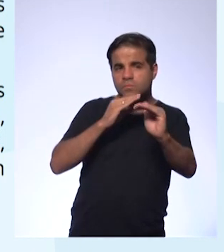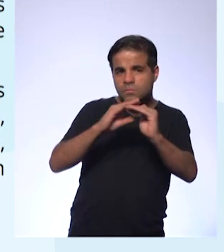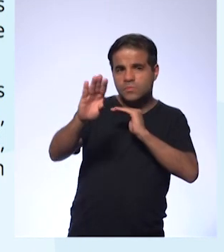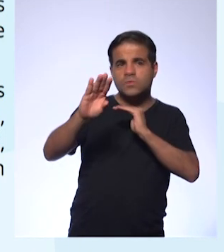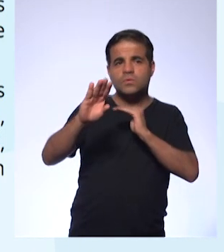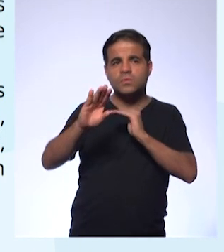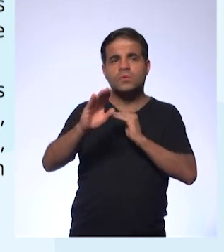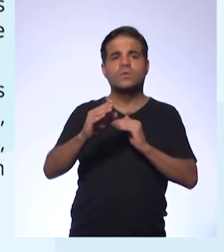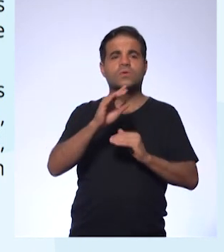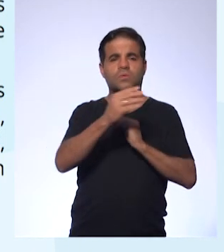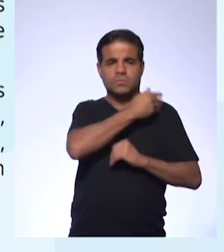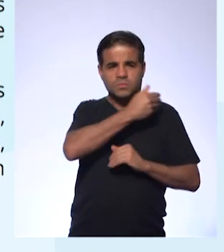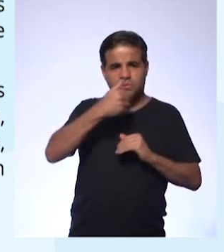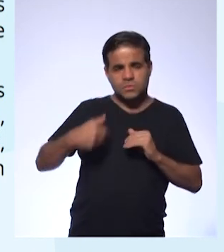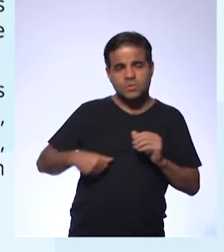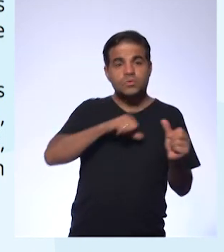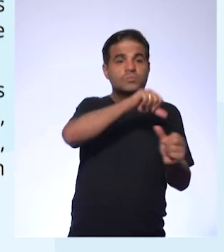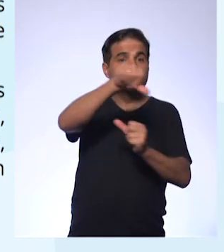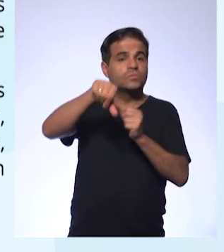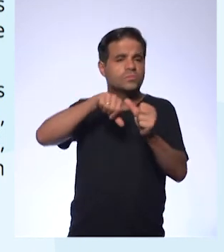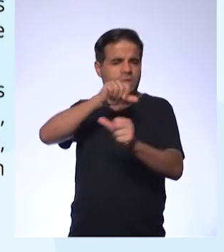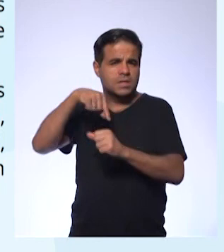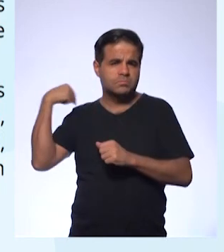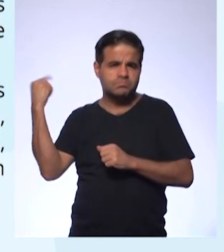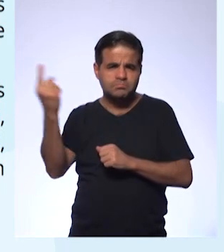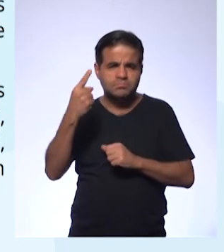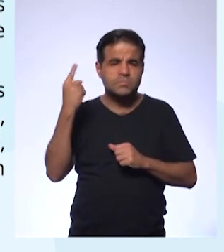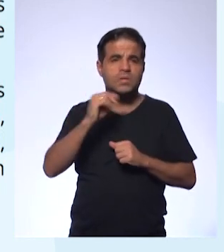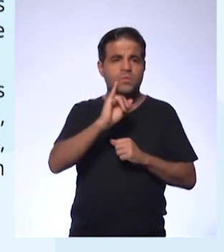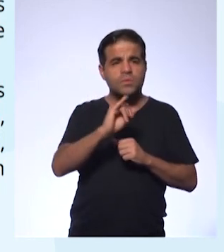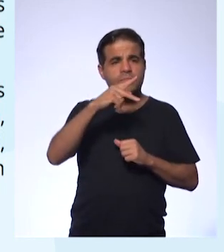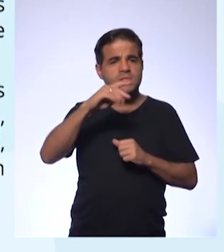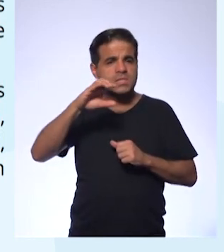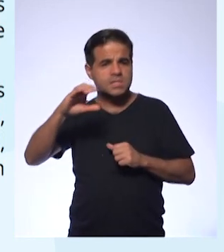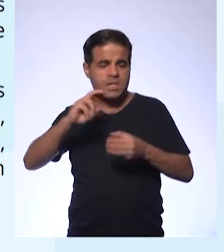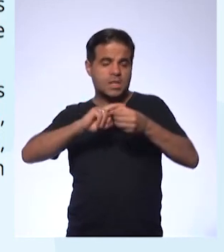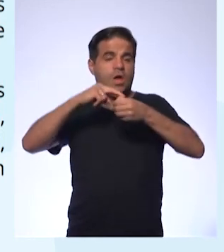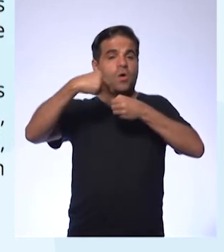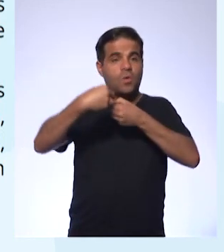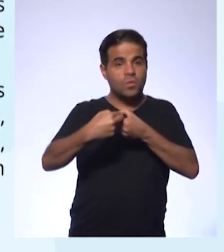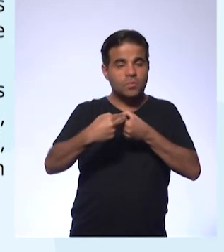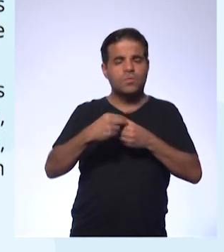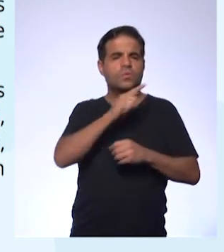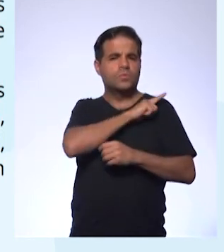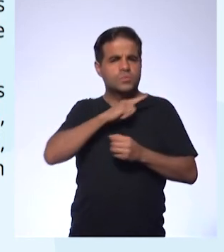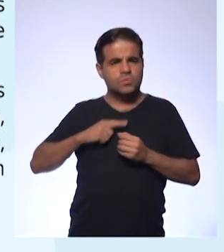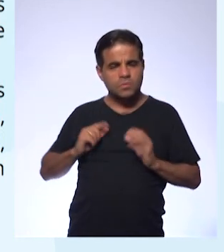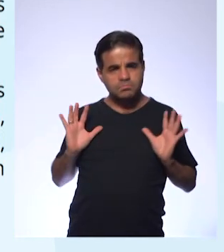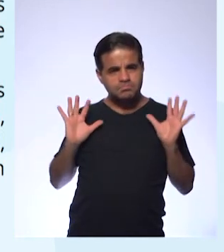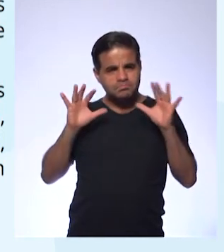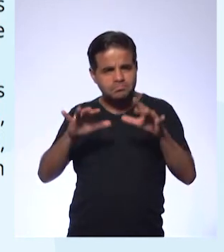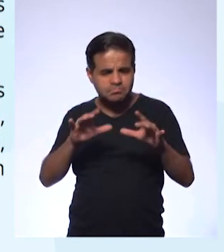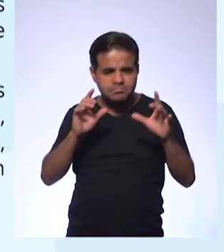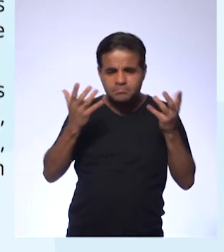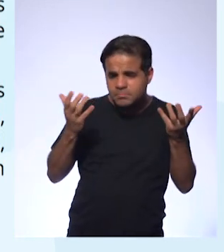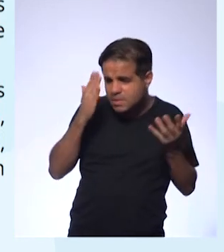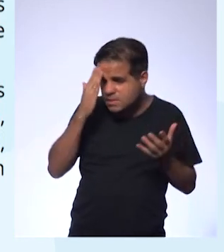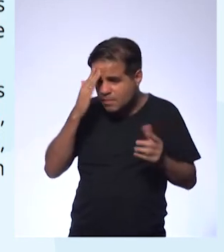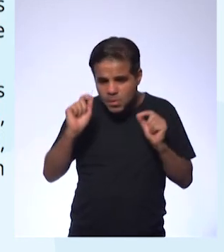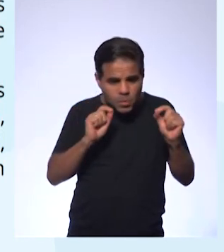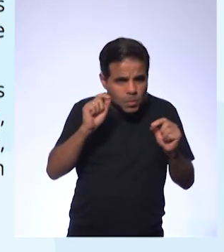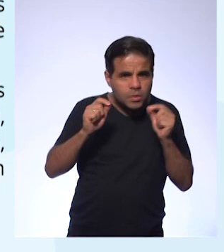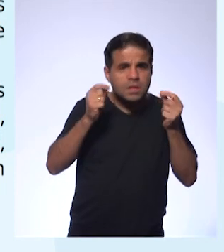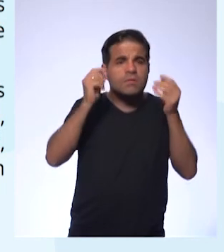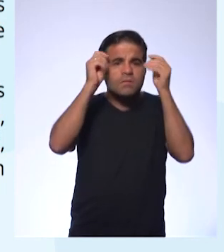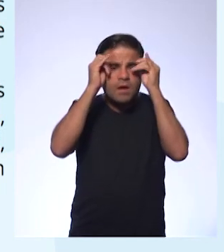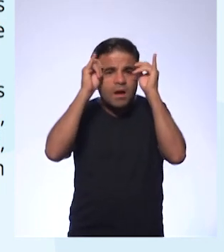painel intergovernamental de mudanças climáticas, o IPCC da ONU. Os governos querem saber o que fazer para